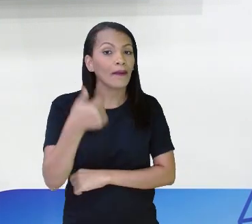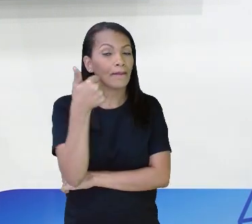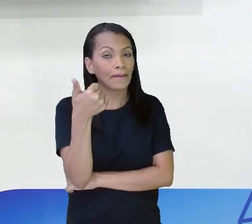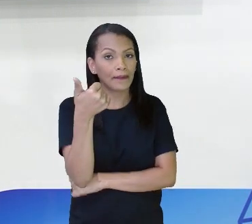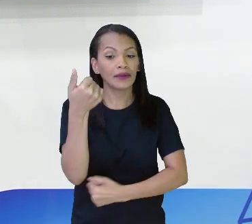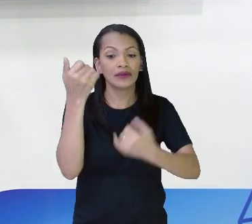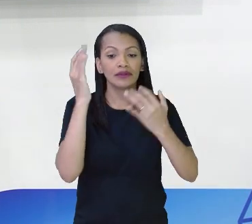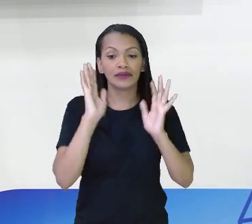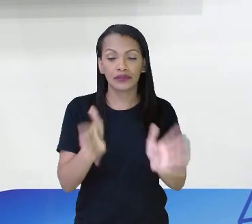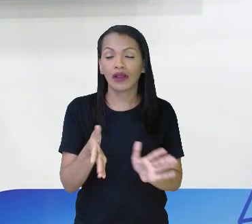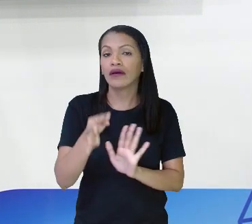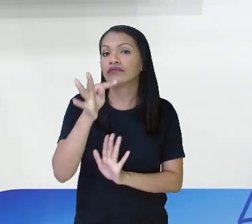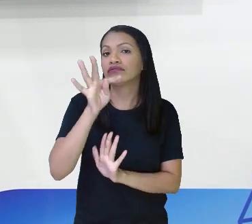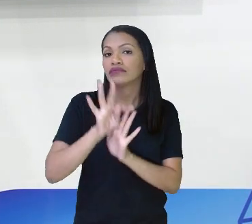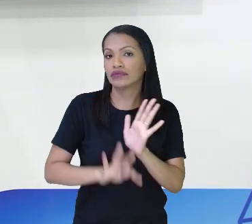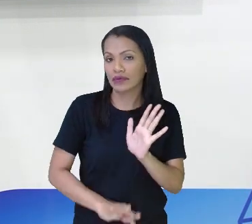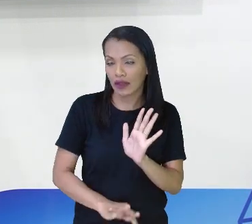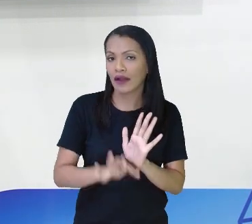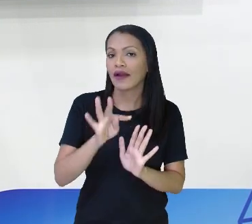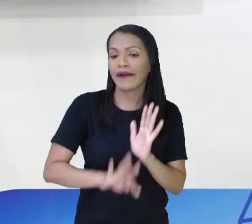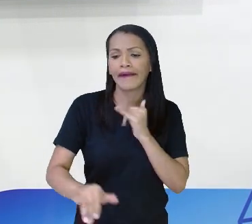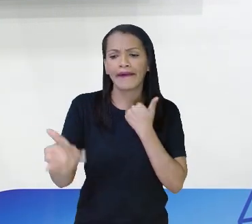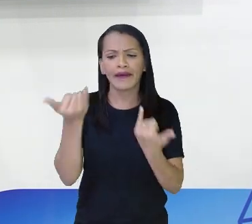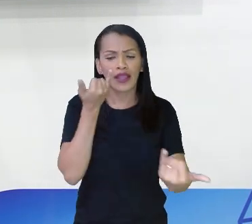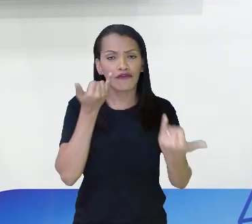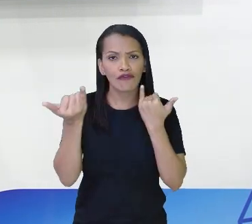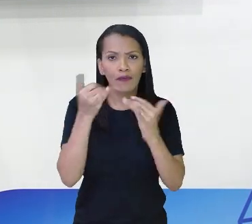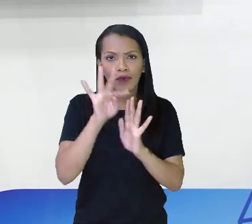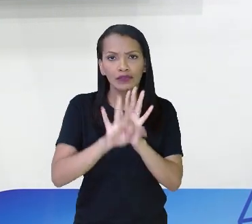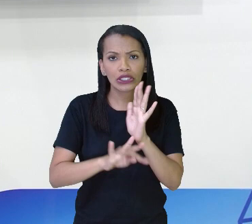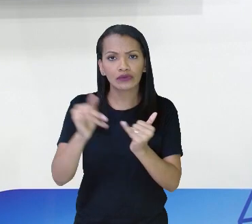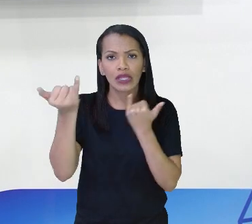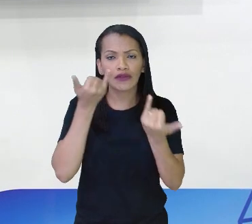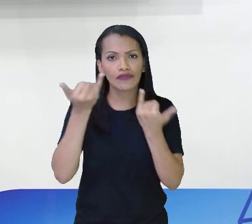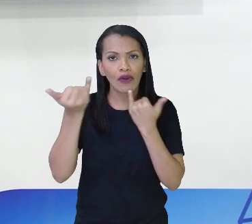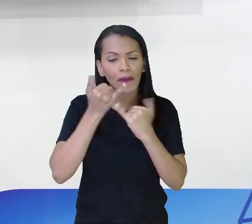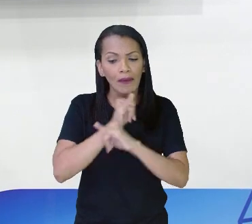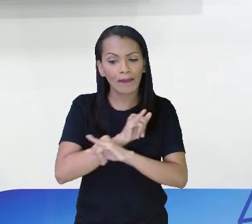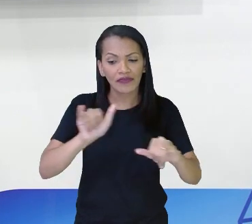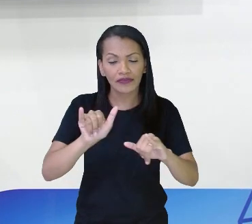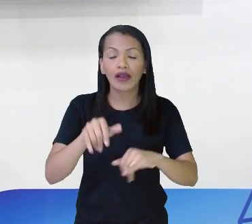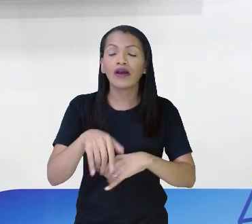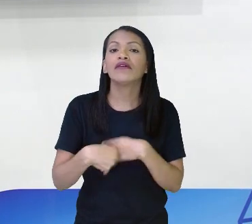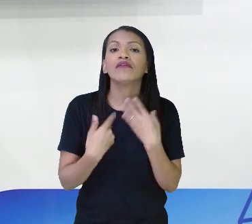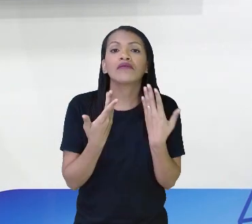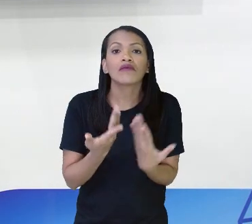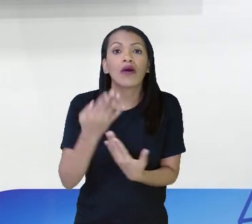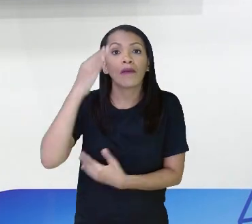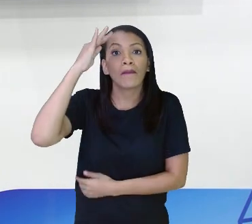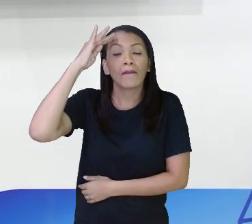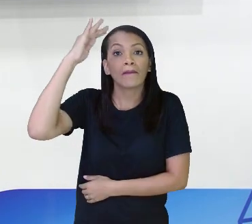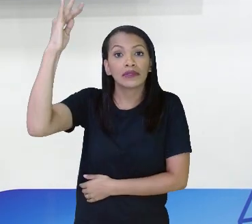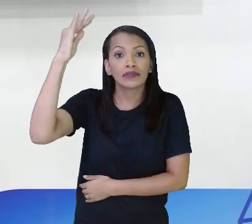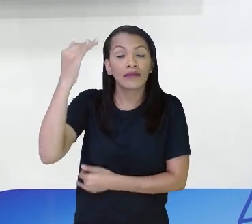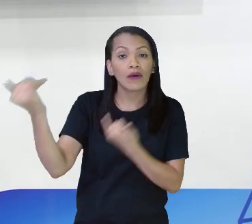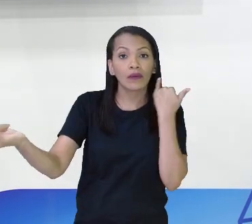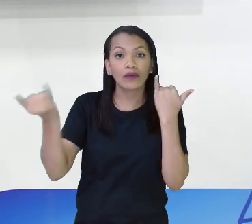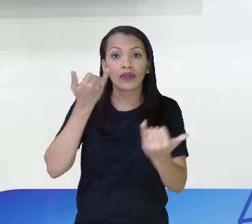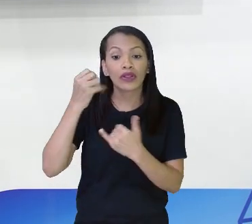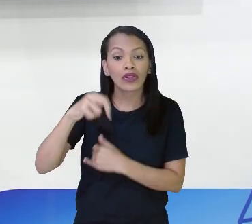aqui, não é? É um texto de cunho informativo. Então, se alguém te perguntar qual é a principal função da